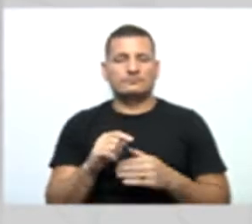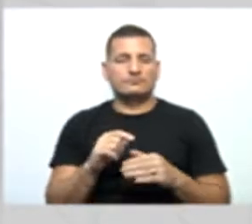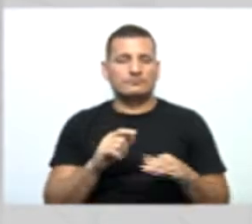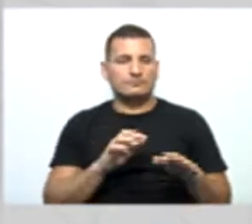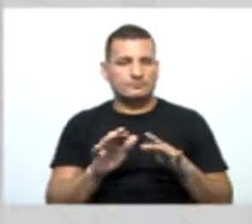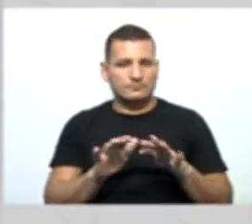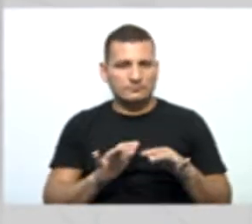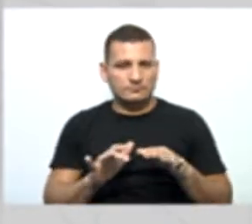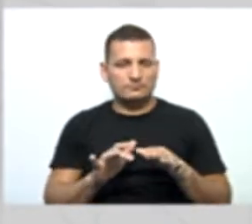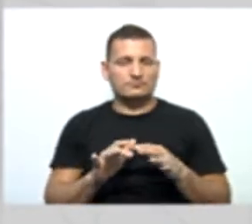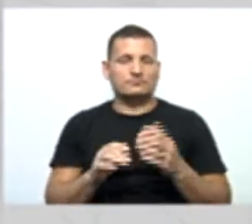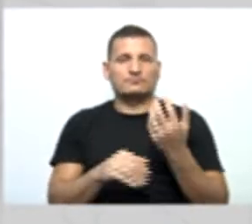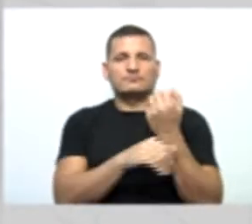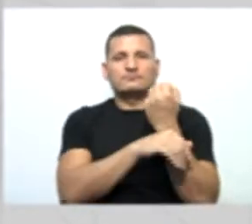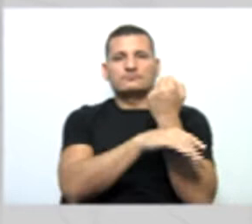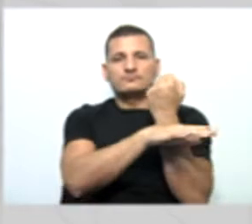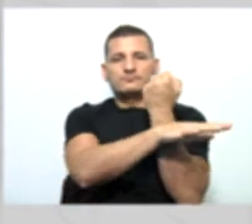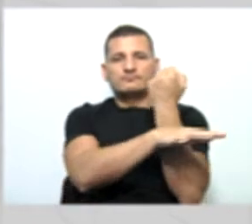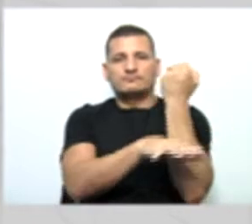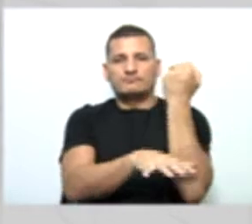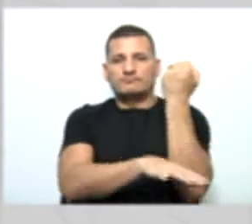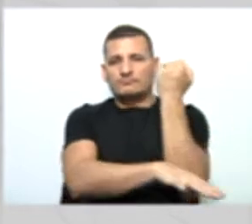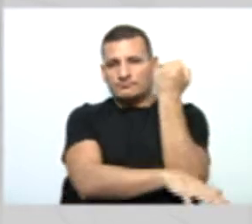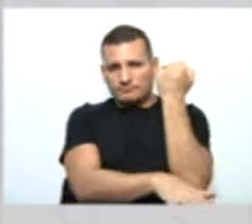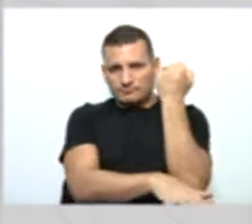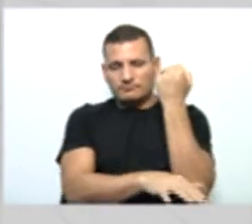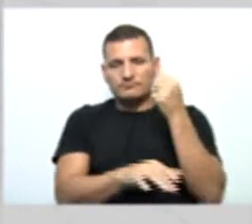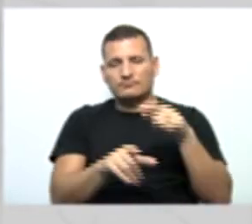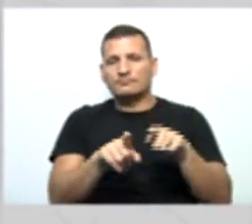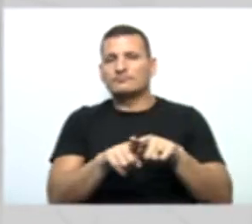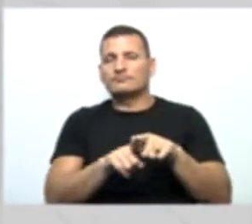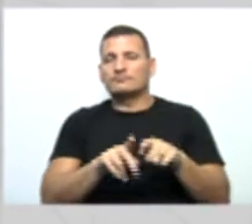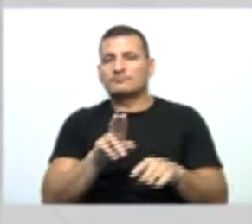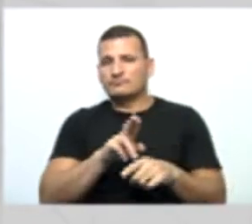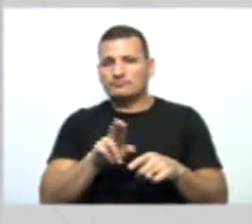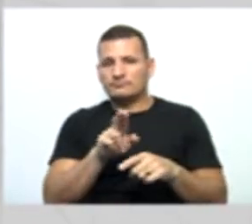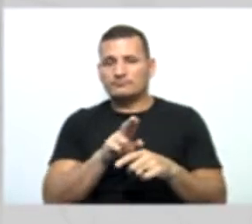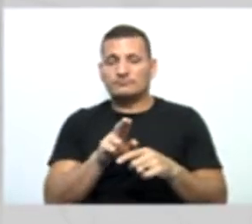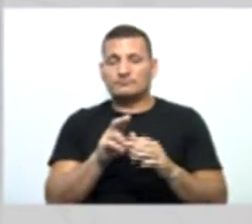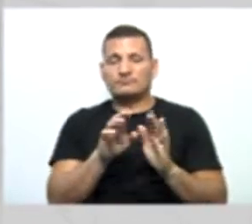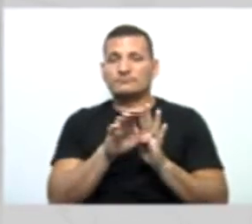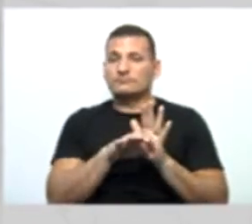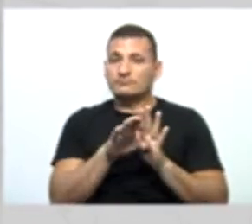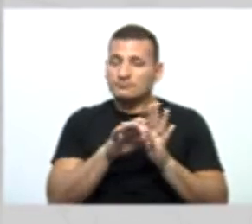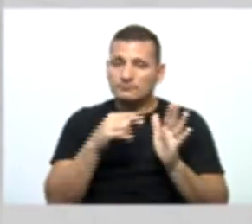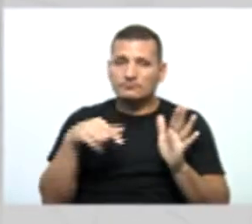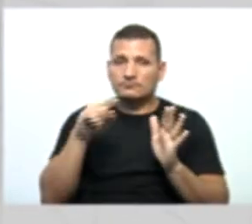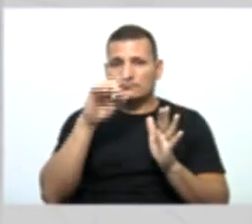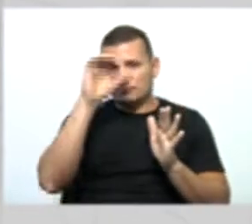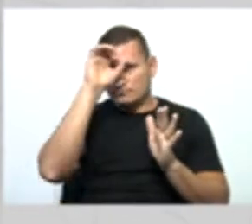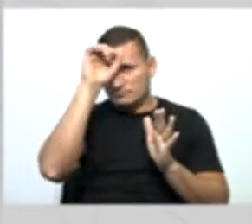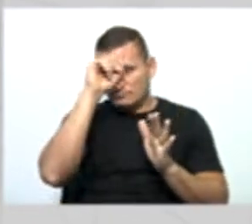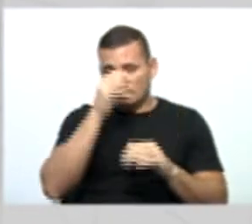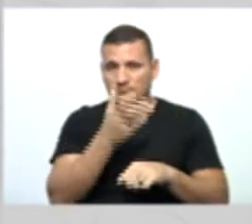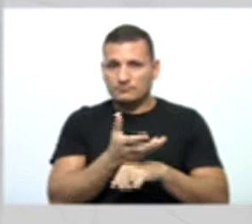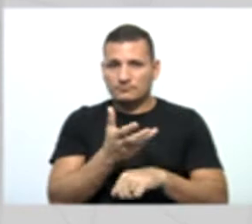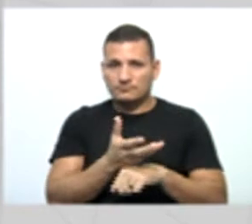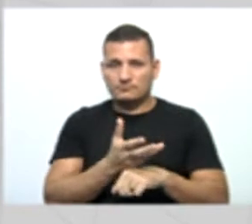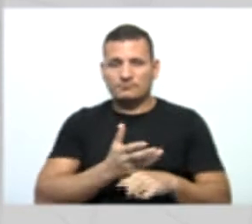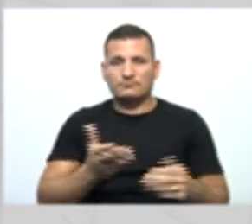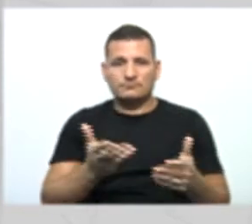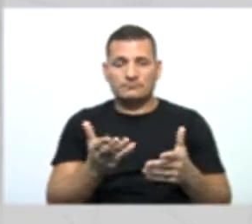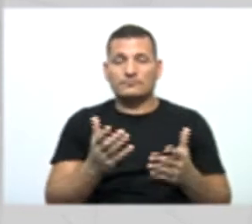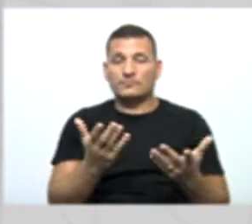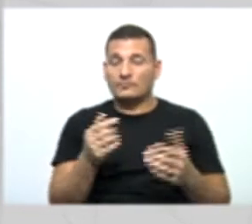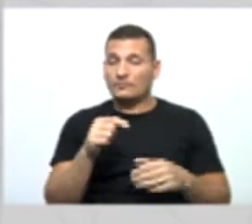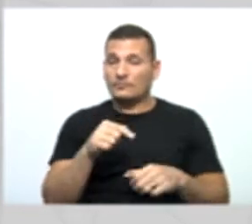parte do servidor, que também se usa muito os conceitos que nós vamos aprender nessa disciplina. Ou seja,